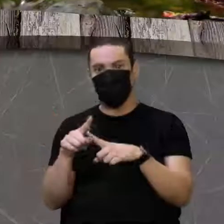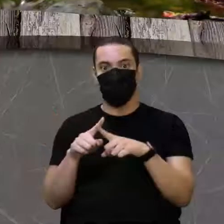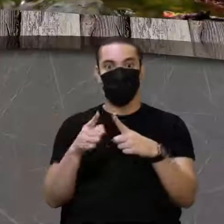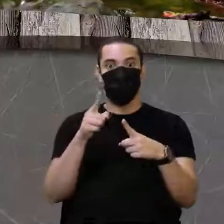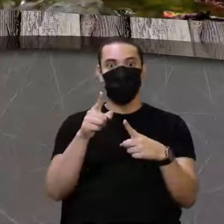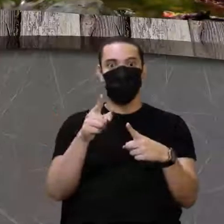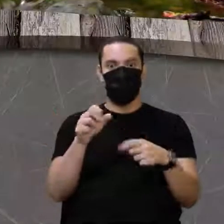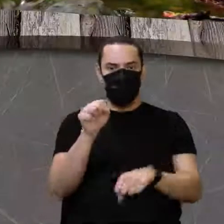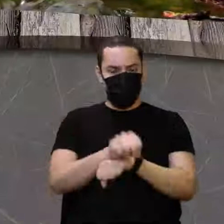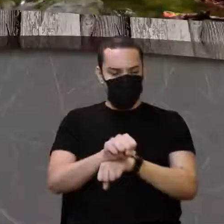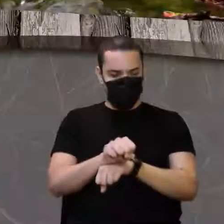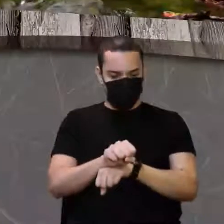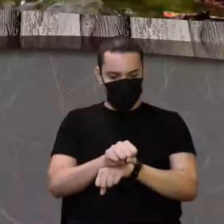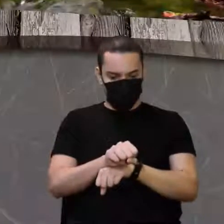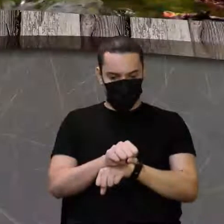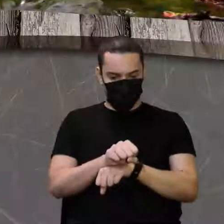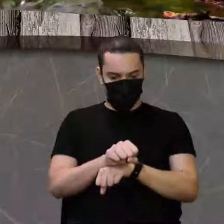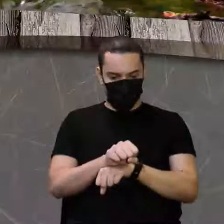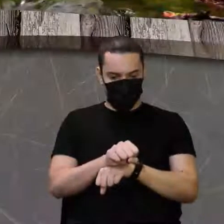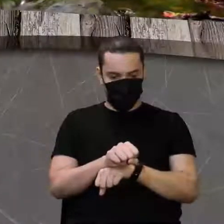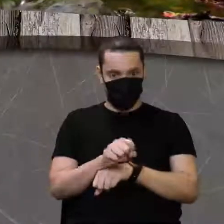ficar imobilizado, ela vai passar.